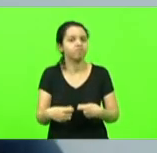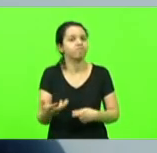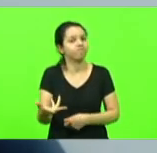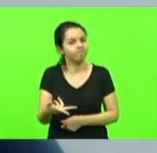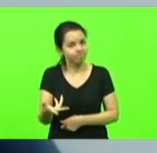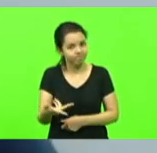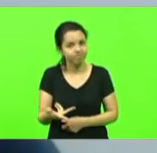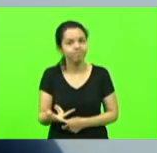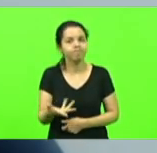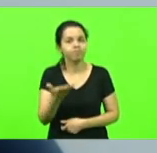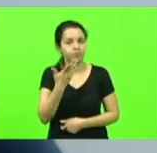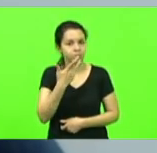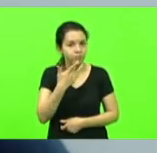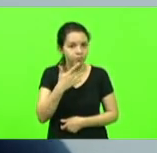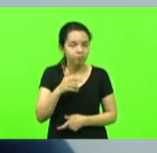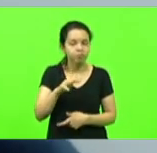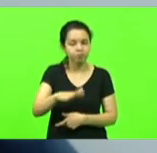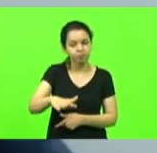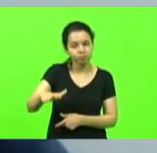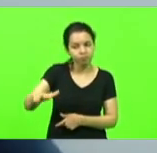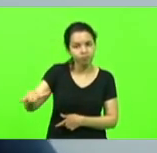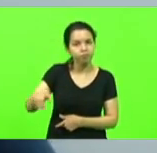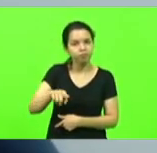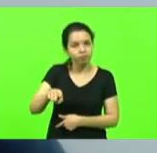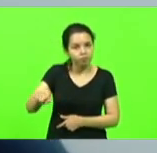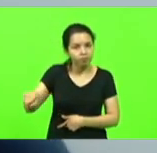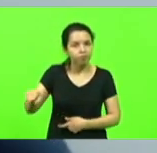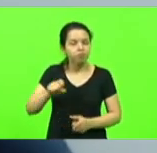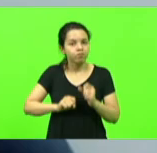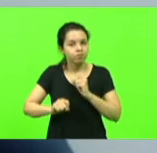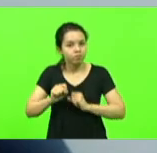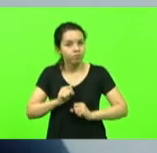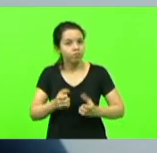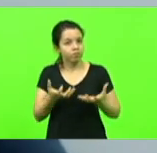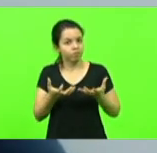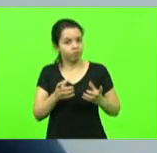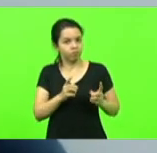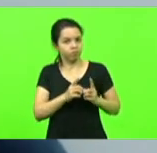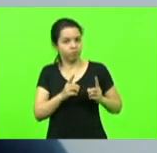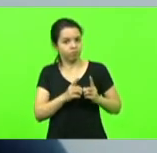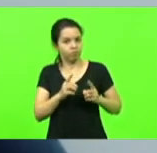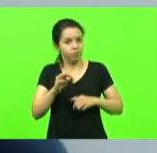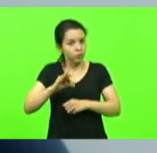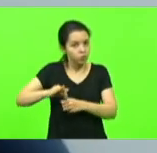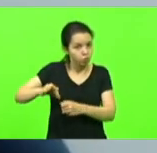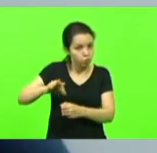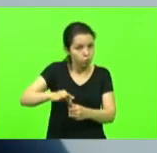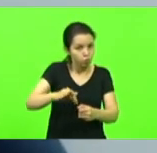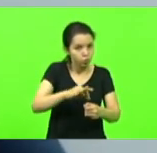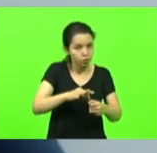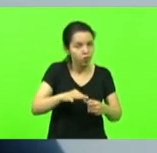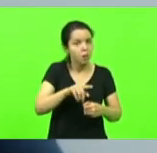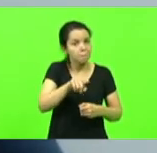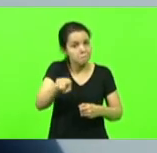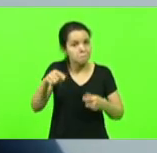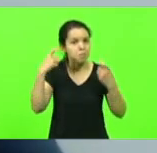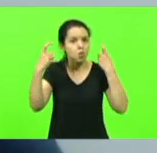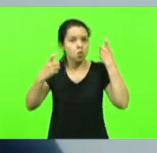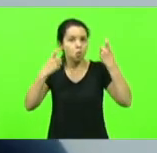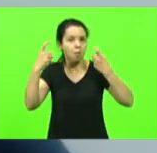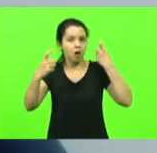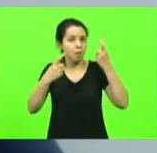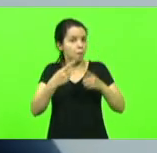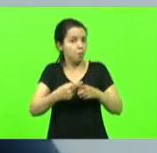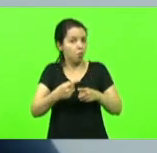nossas crianças anseiam, né, por esse atendimento, as instituições estão muito preocupadas, porque não